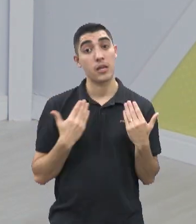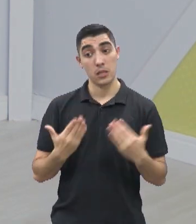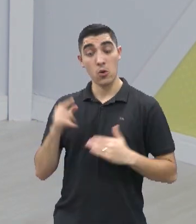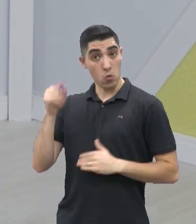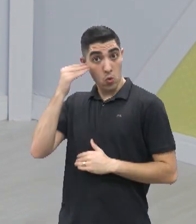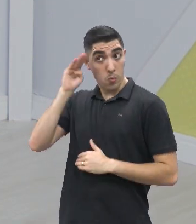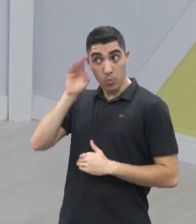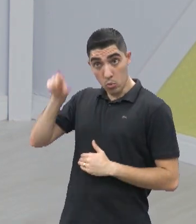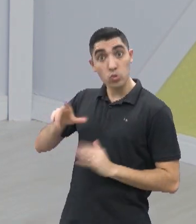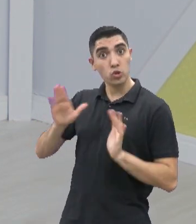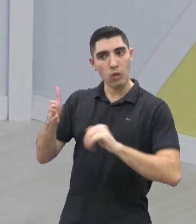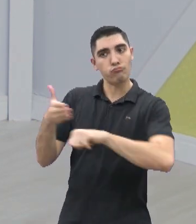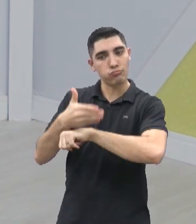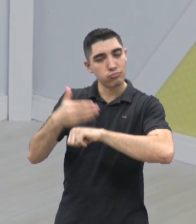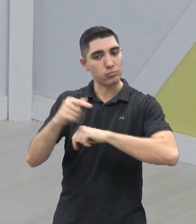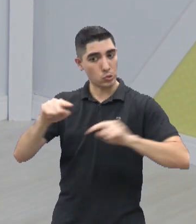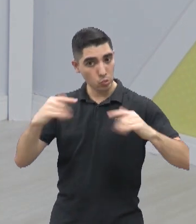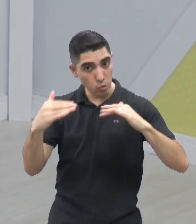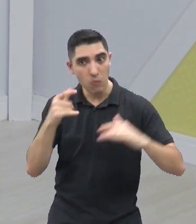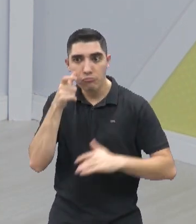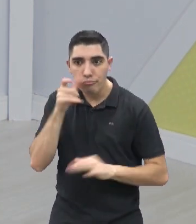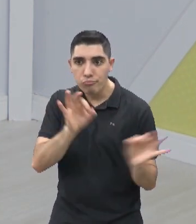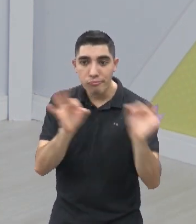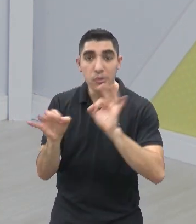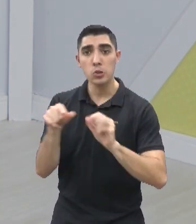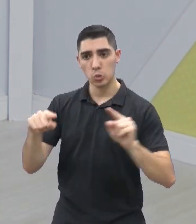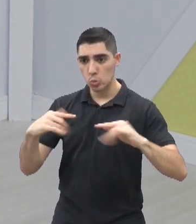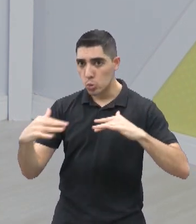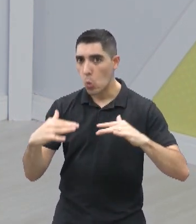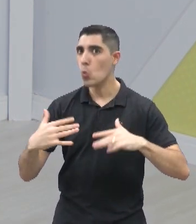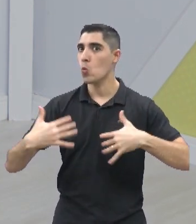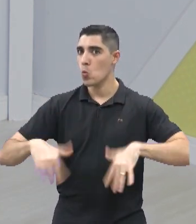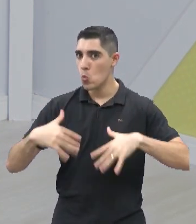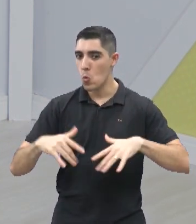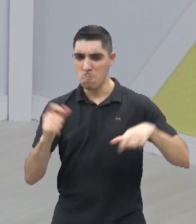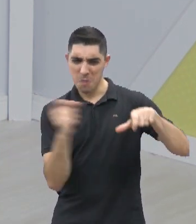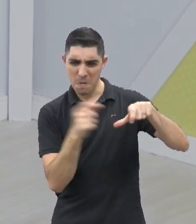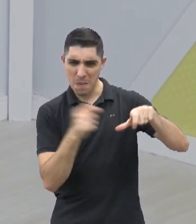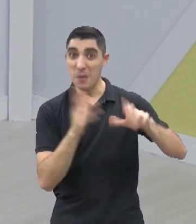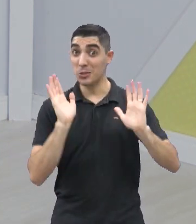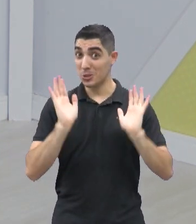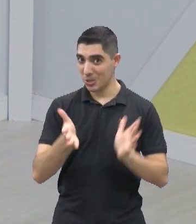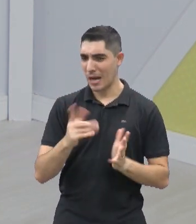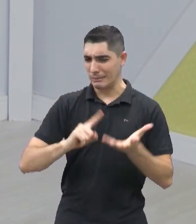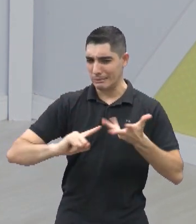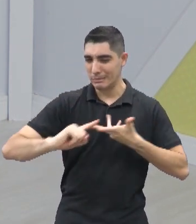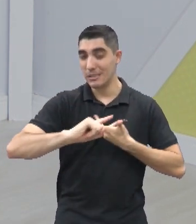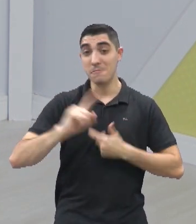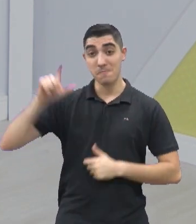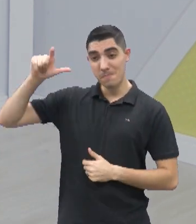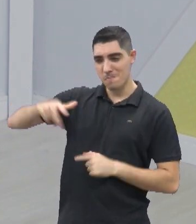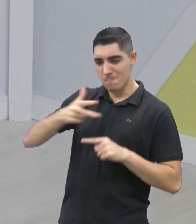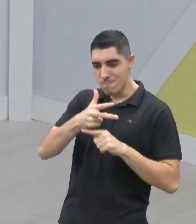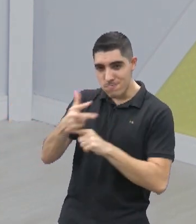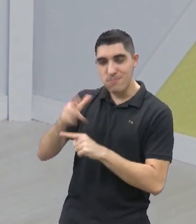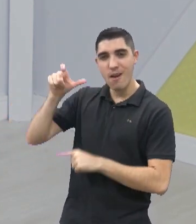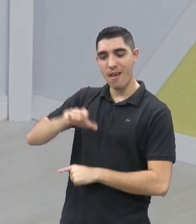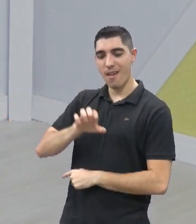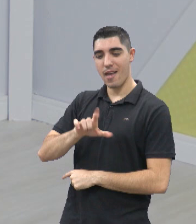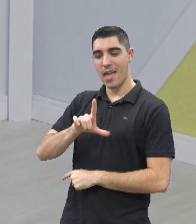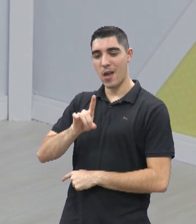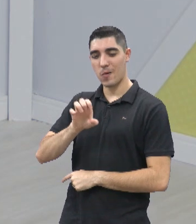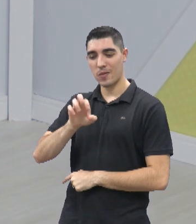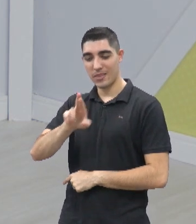por sinal foi bastante movimentado e teve muitos gols. As imagens são do DJ Helder Soares.